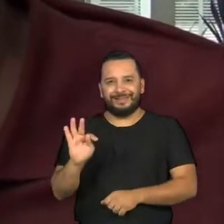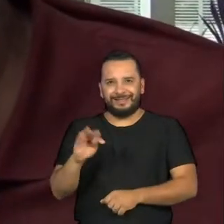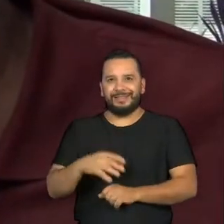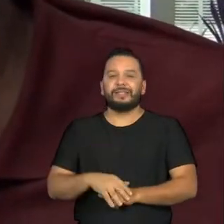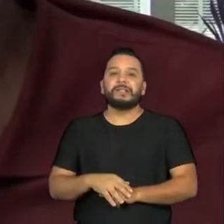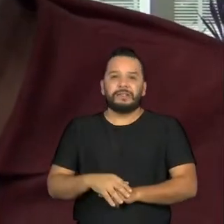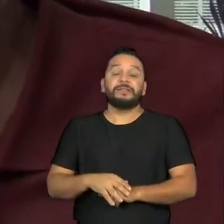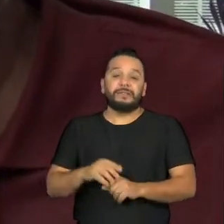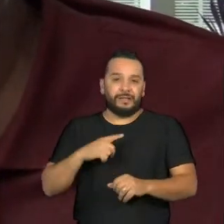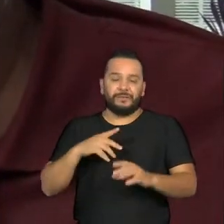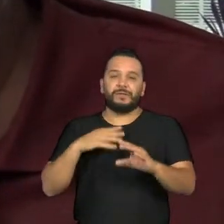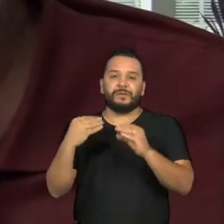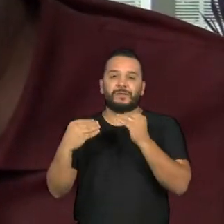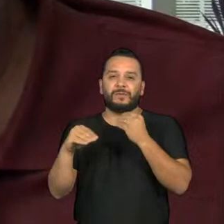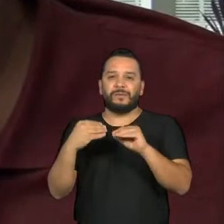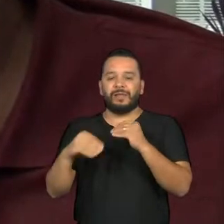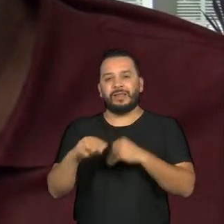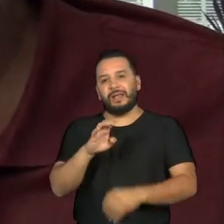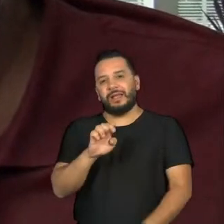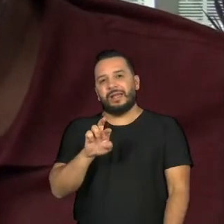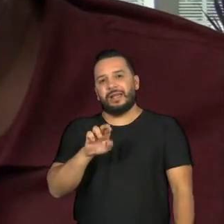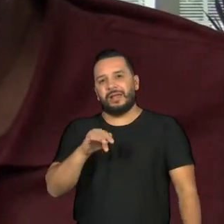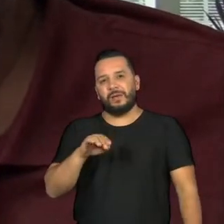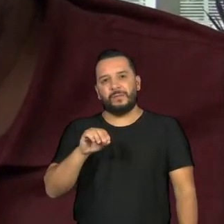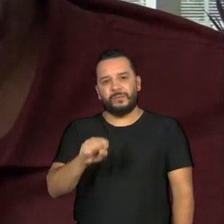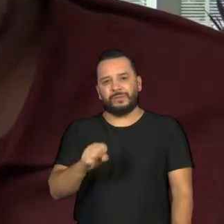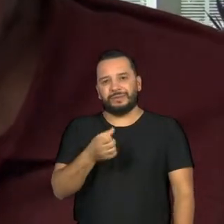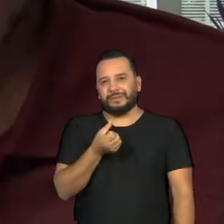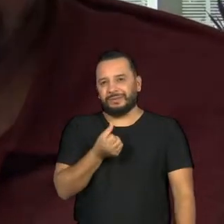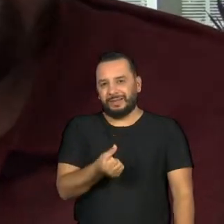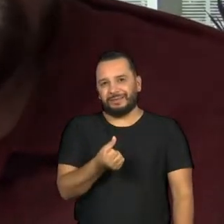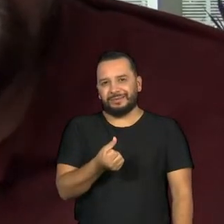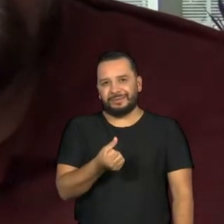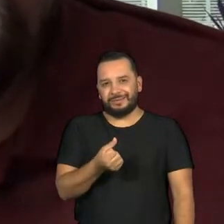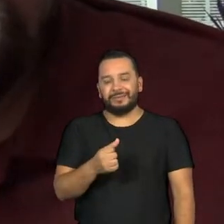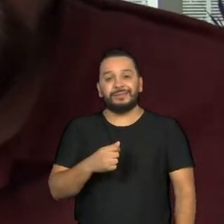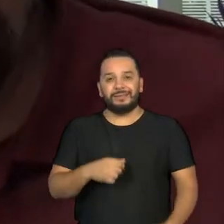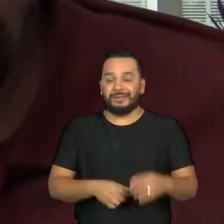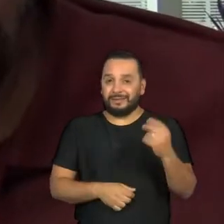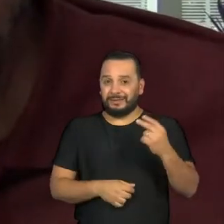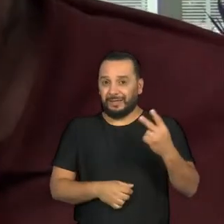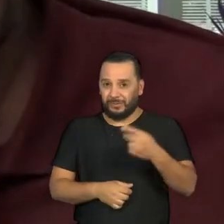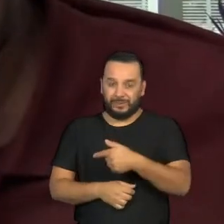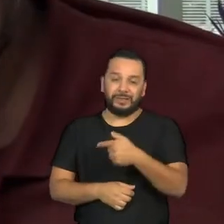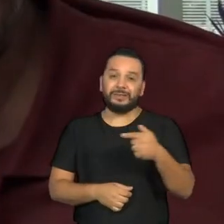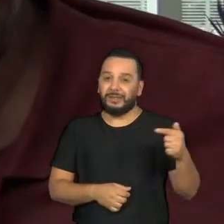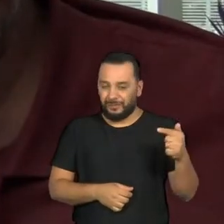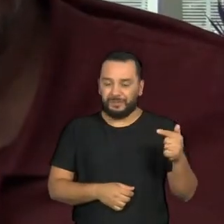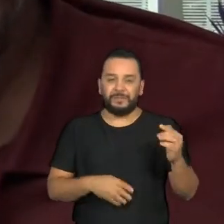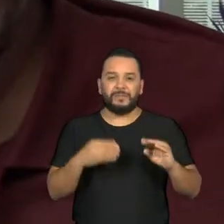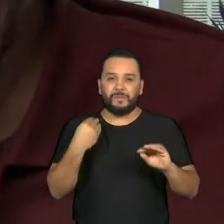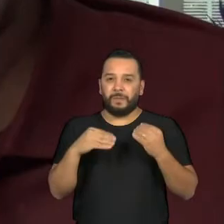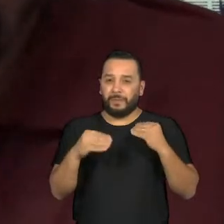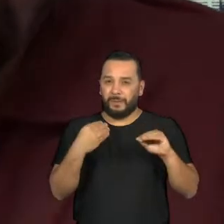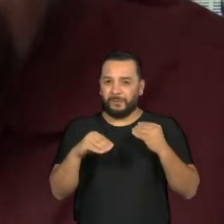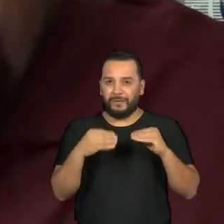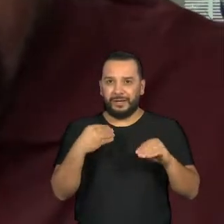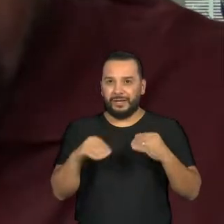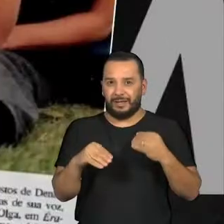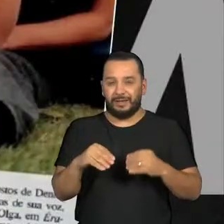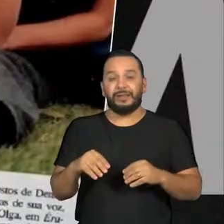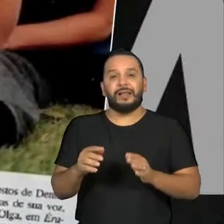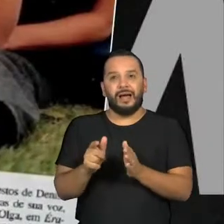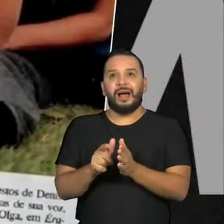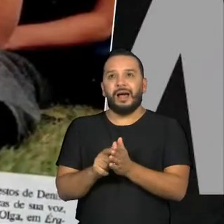do Éramos Seis foi na segunda semana da novela no ar, a